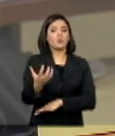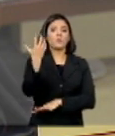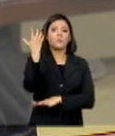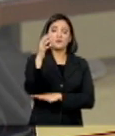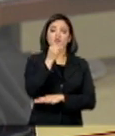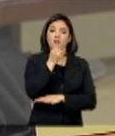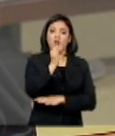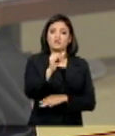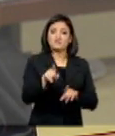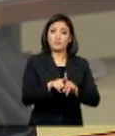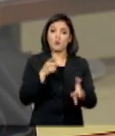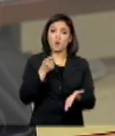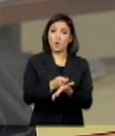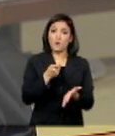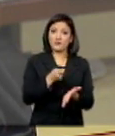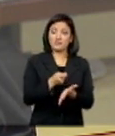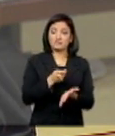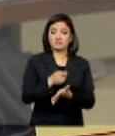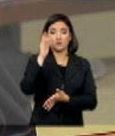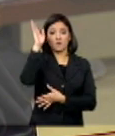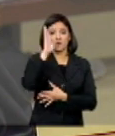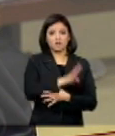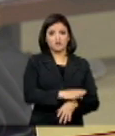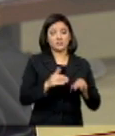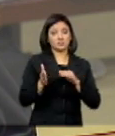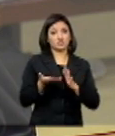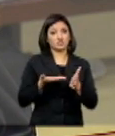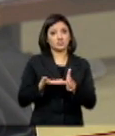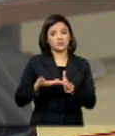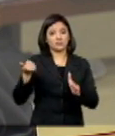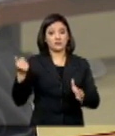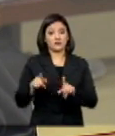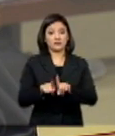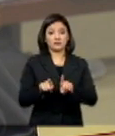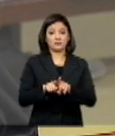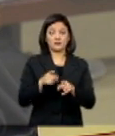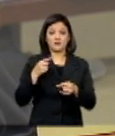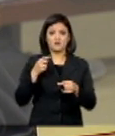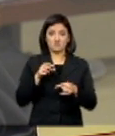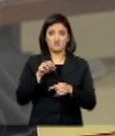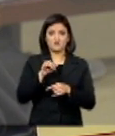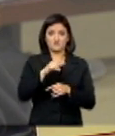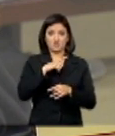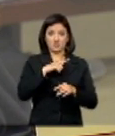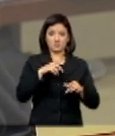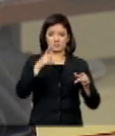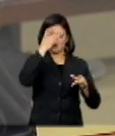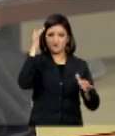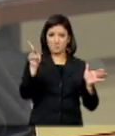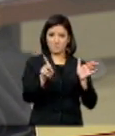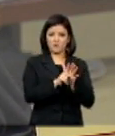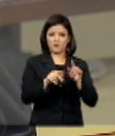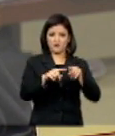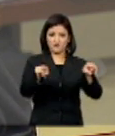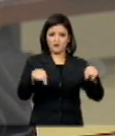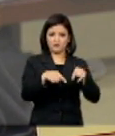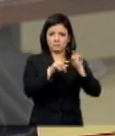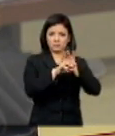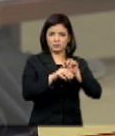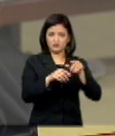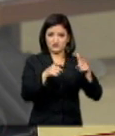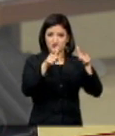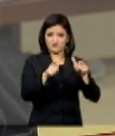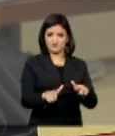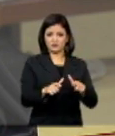remoção gratuita para os concessionários proveito de conveniência pessoal dos proprietários de terrenos encargos extraordinários